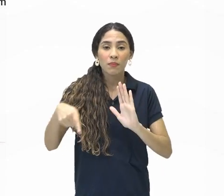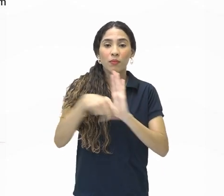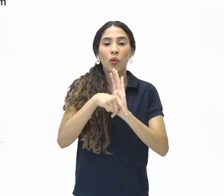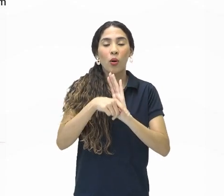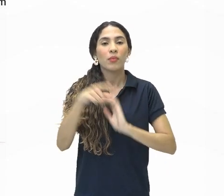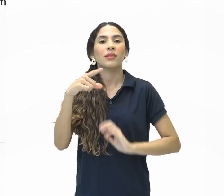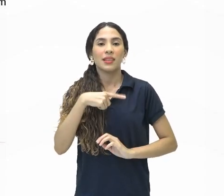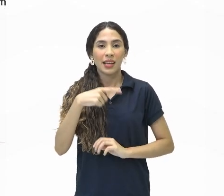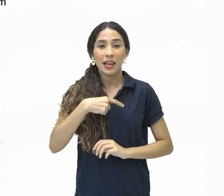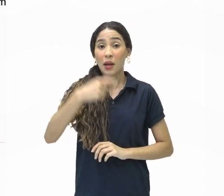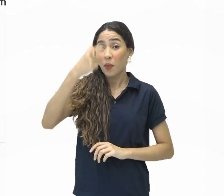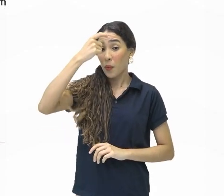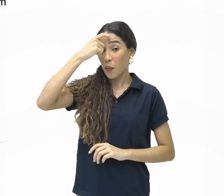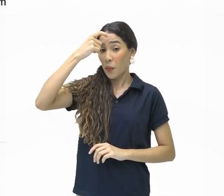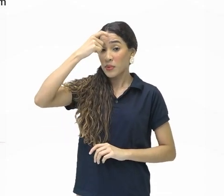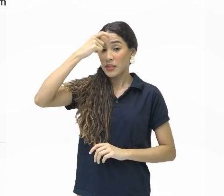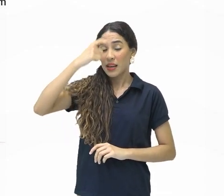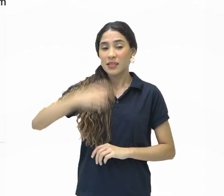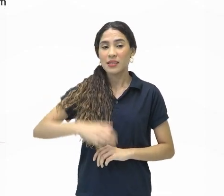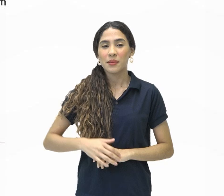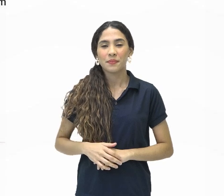tem consciência disso.